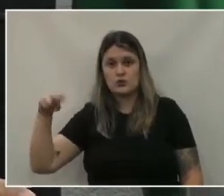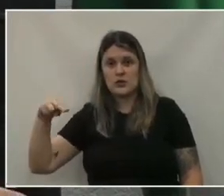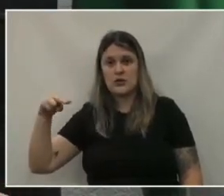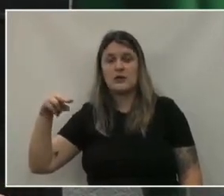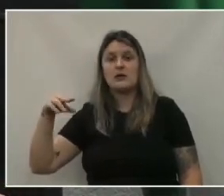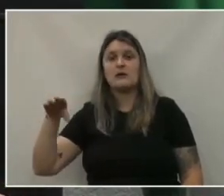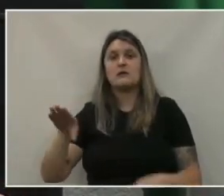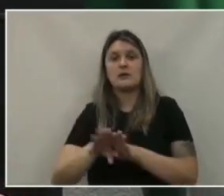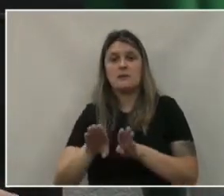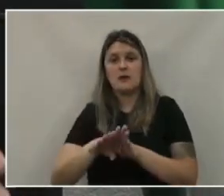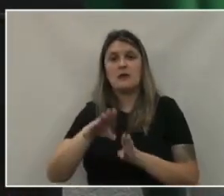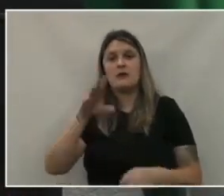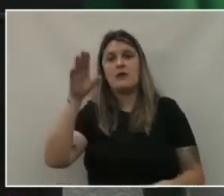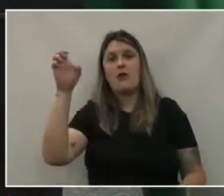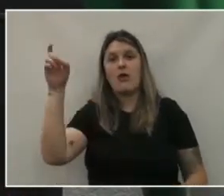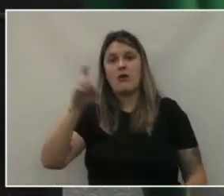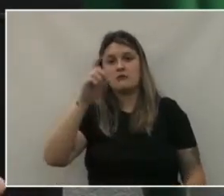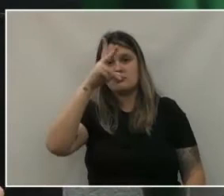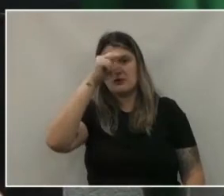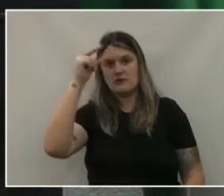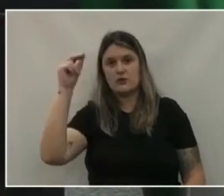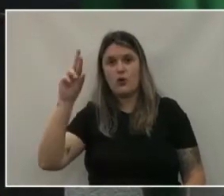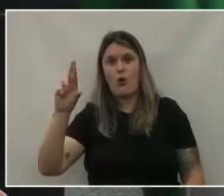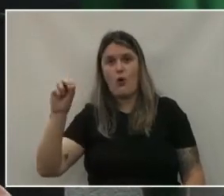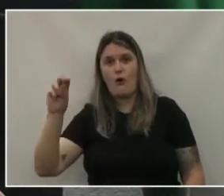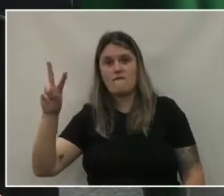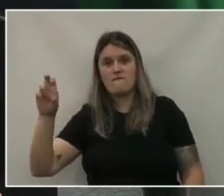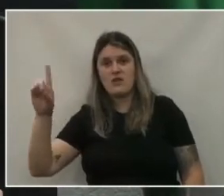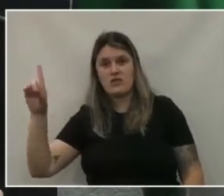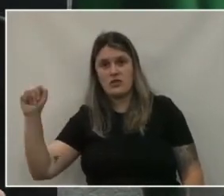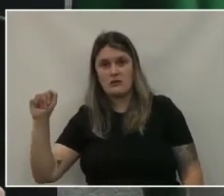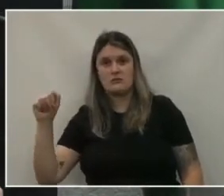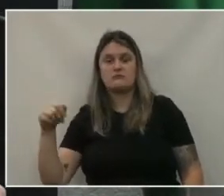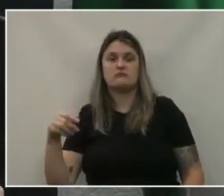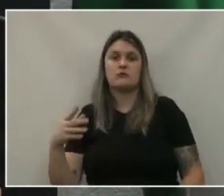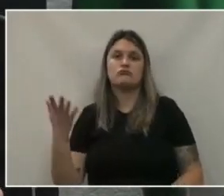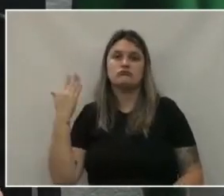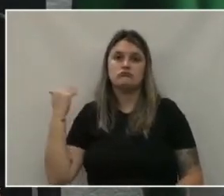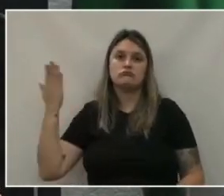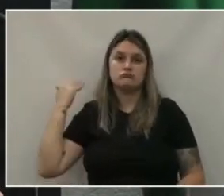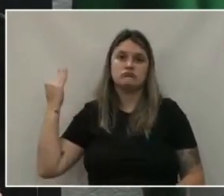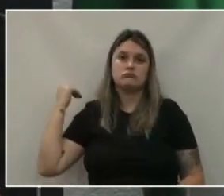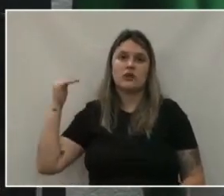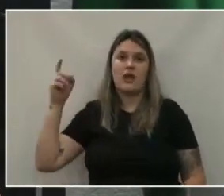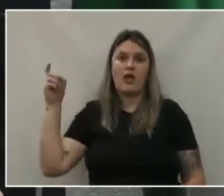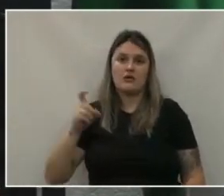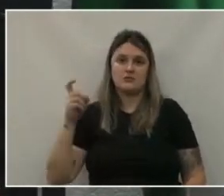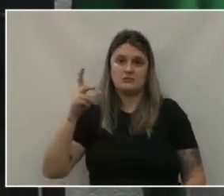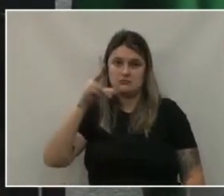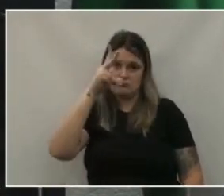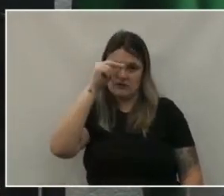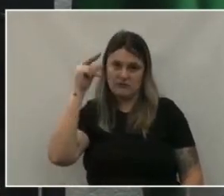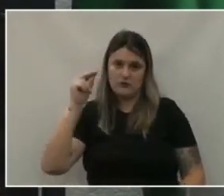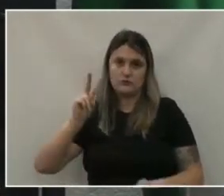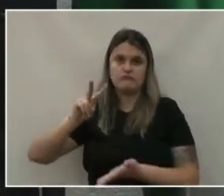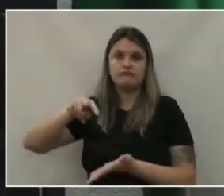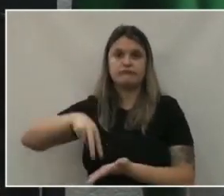é o senhor Ayrton Roveda. Então, eu acho que todos vamos ter bastantes informações preciosas, porque